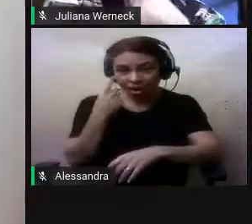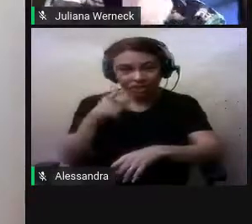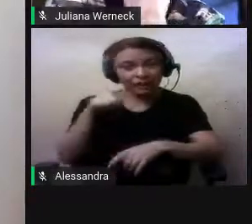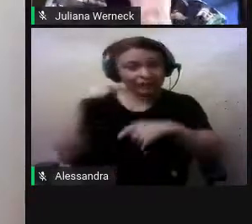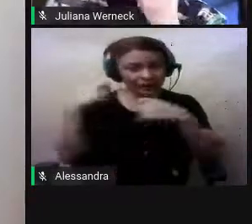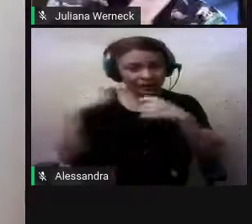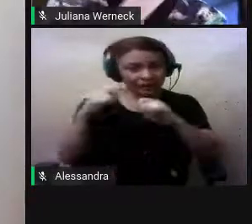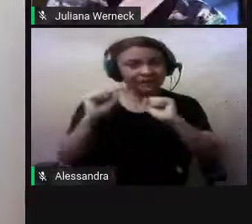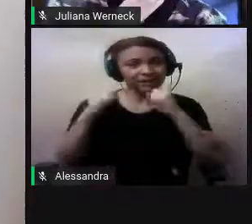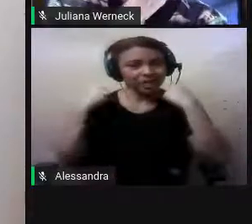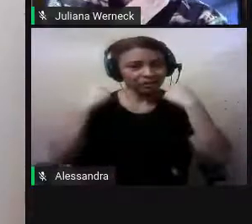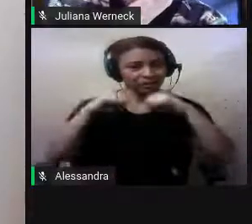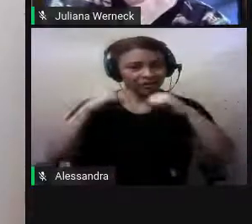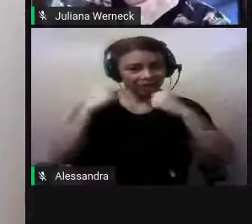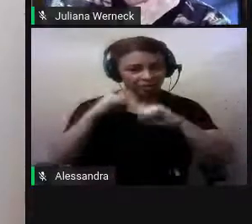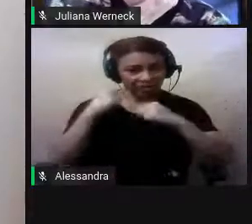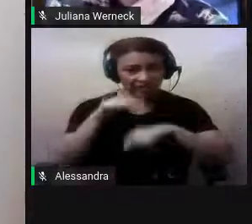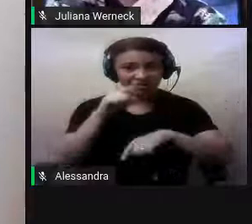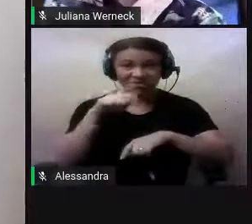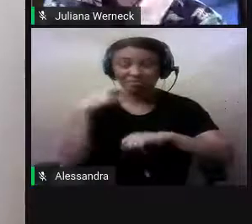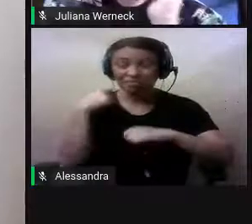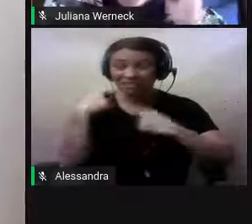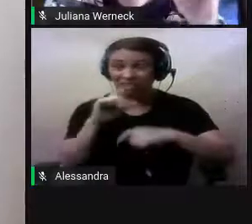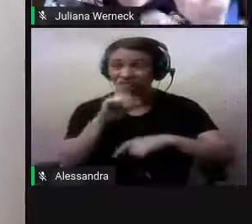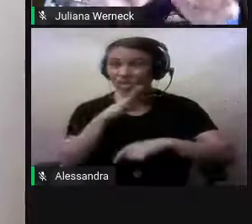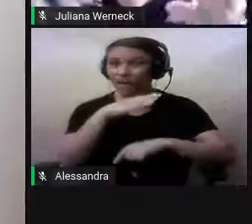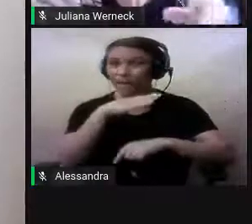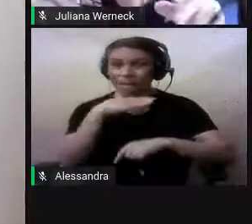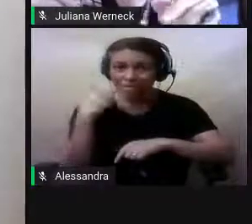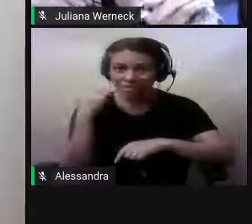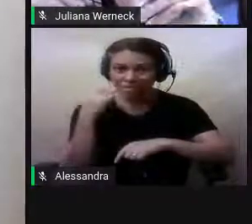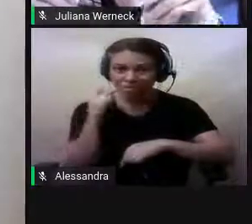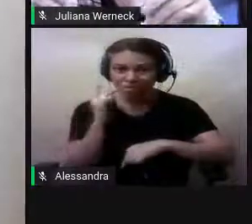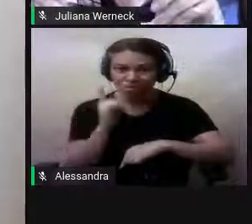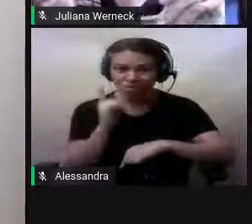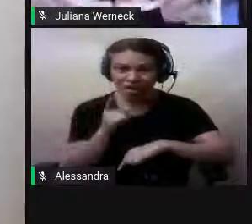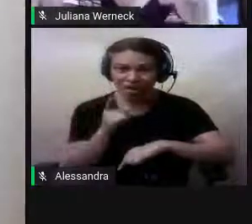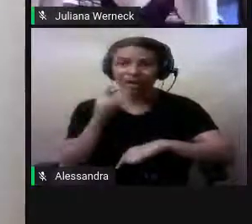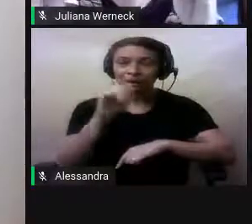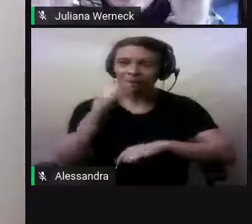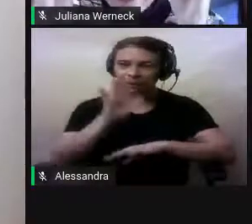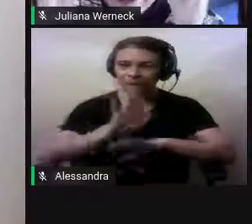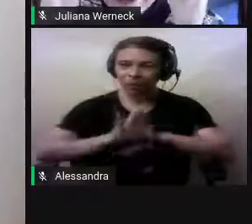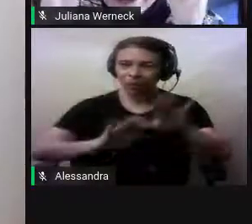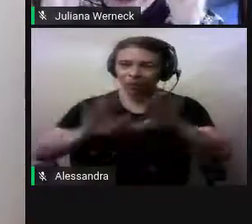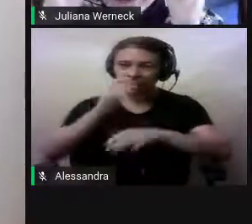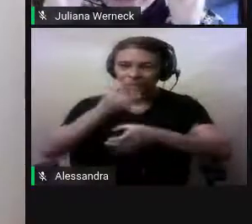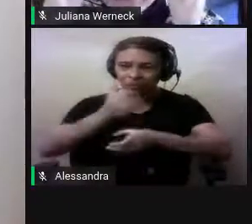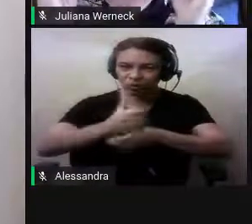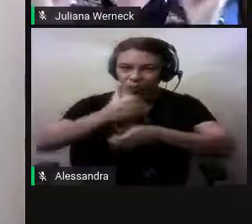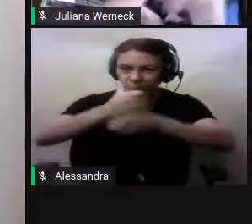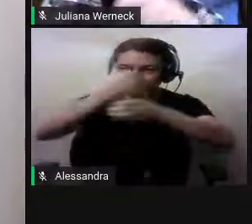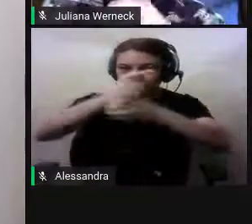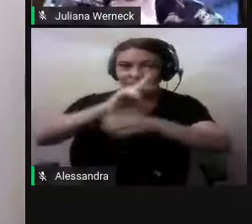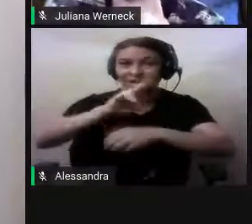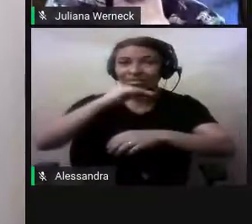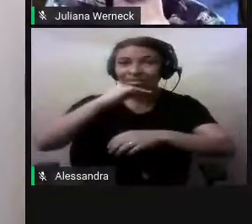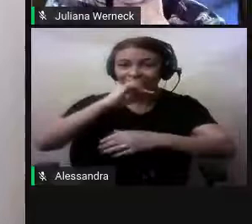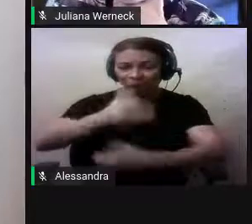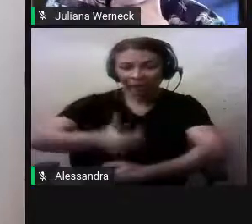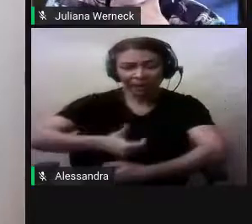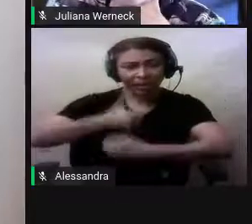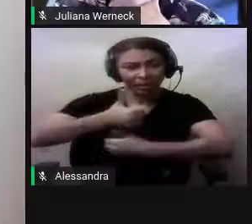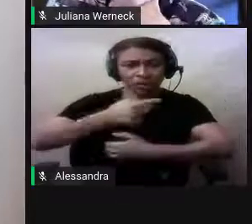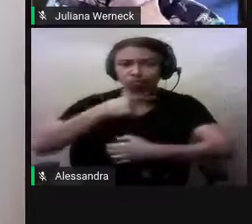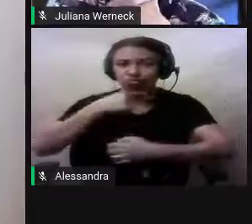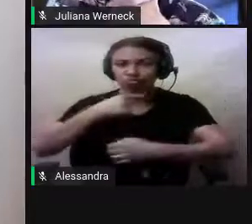atividade física, você vai morrer. Ou se você não começar a cuidar da sua coluna, você não vai pegar seu neto no colo. E daí o que acontece? A